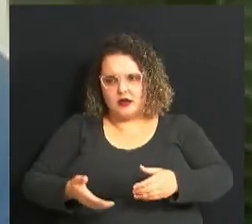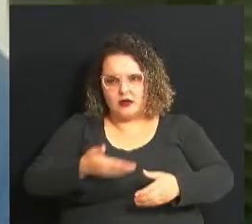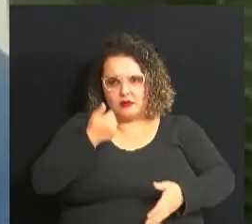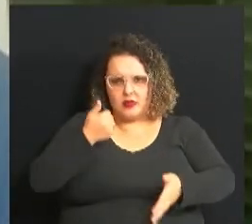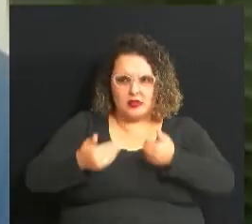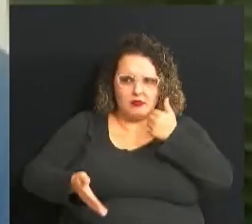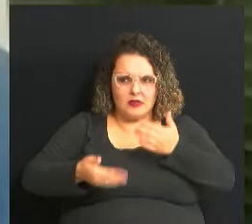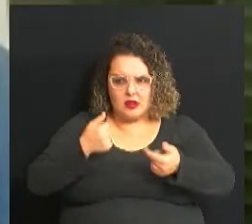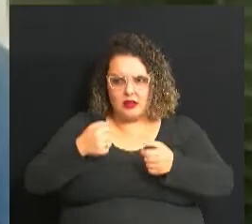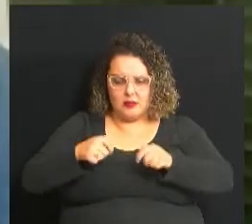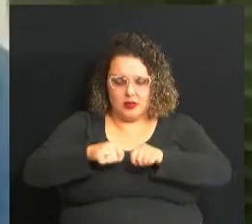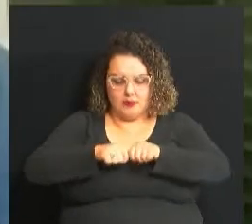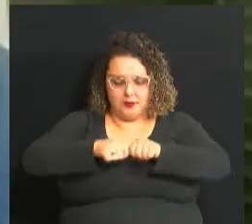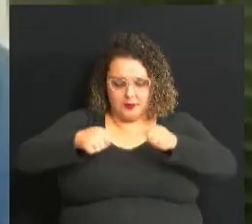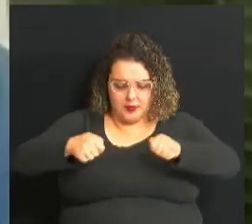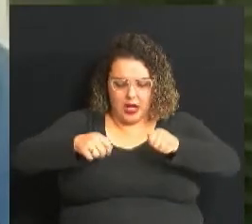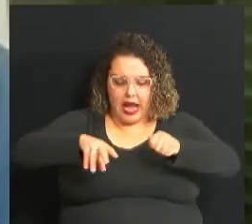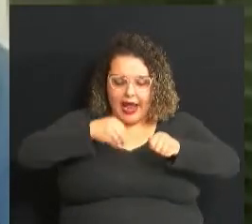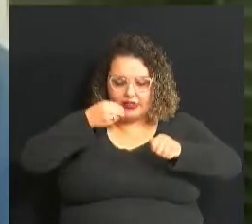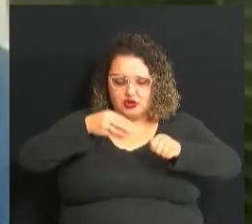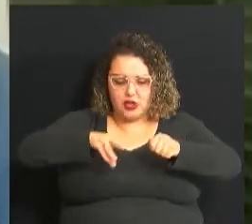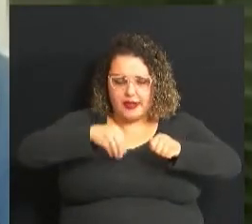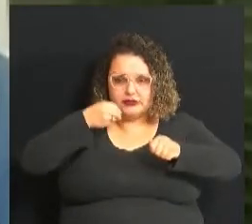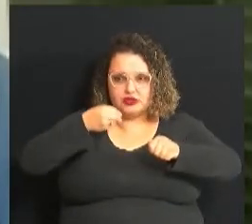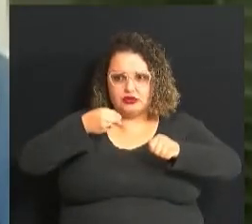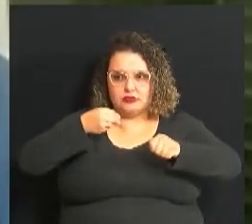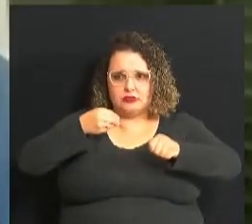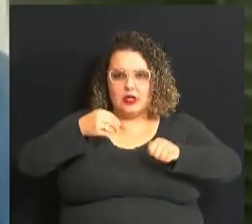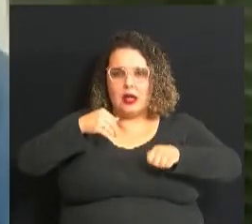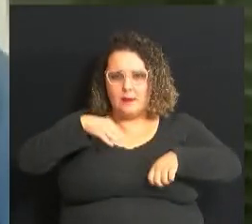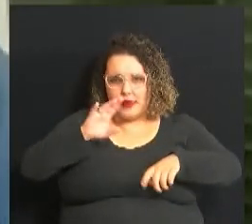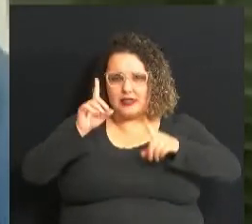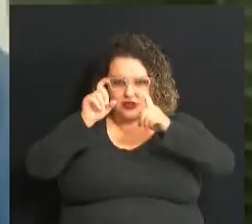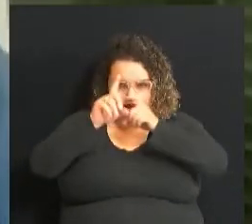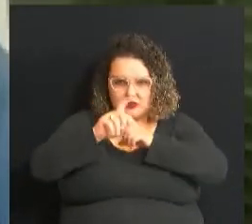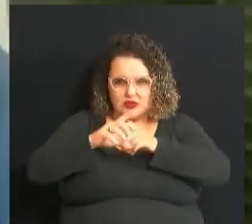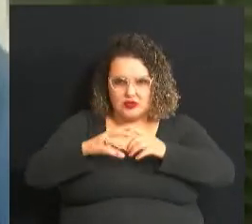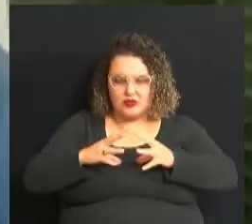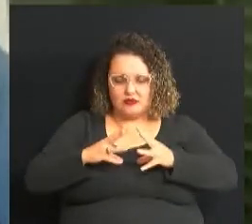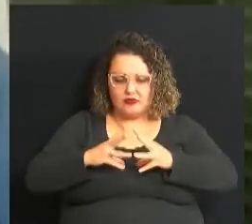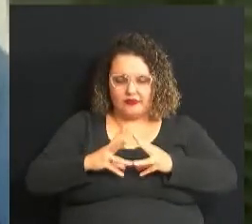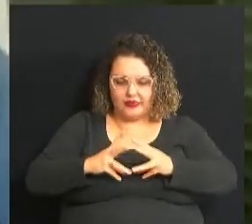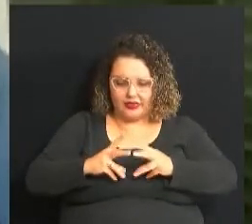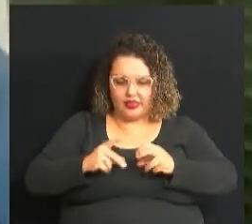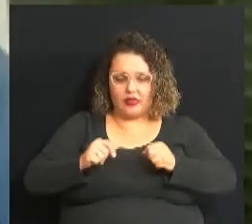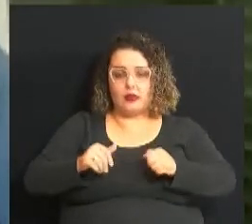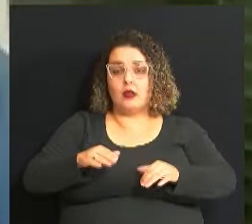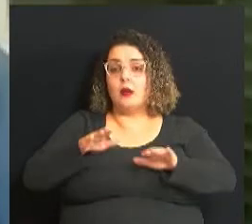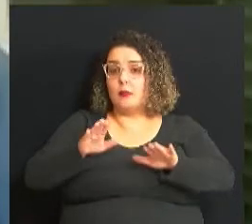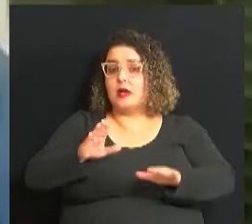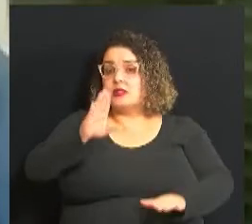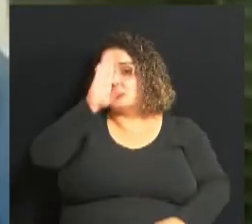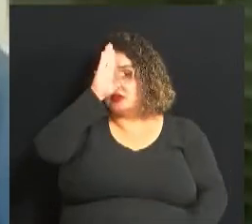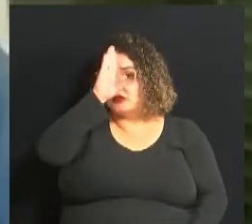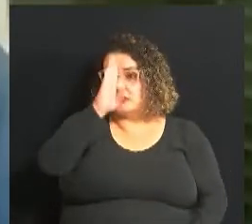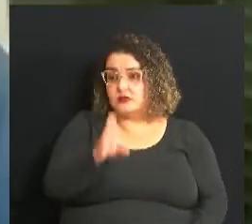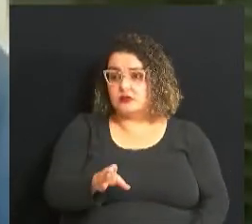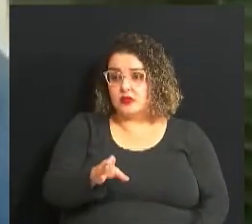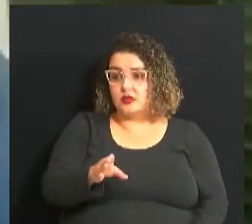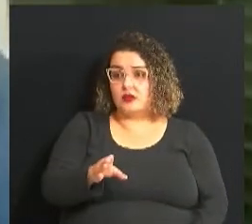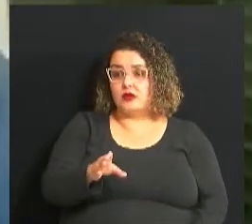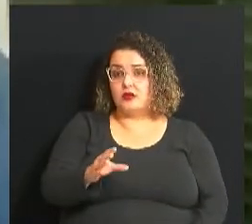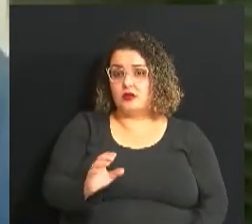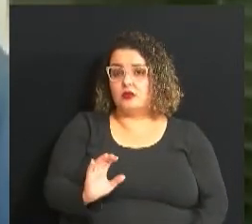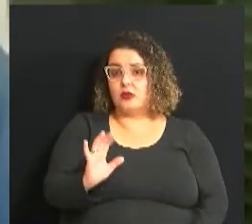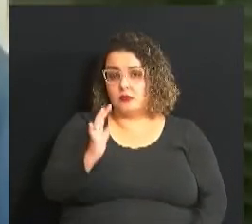comida que realmente seja mais difícil de digerir. Mas eu acho que o fator primordial do aparecimento do